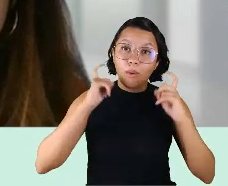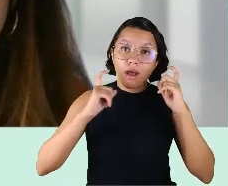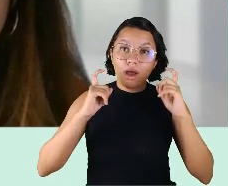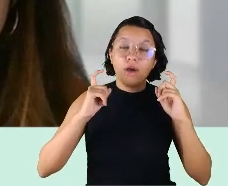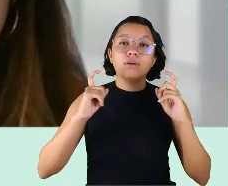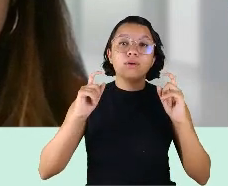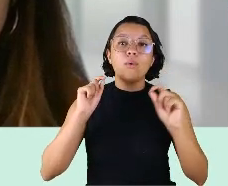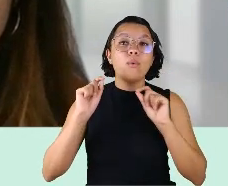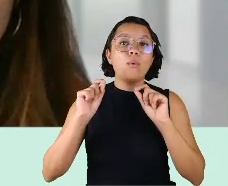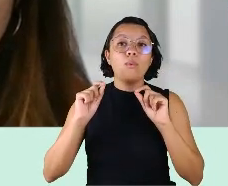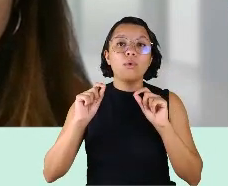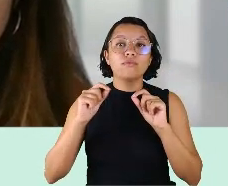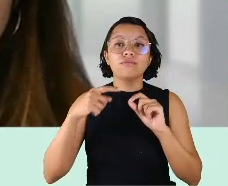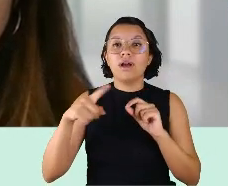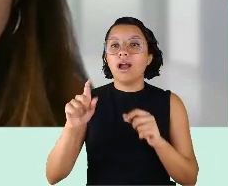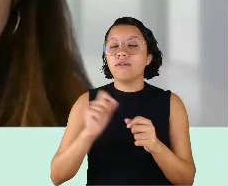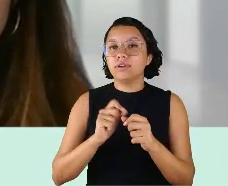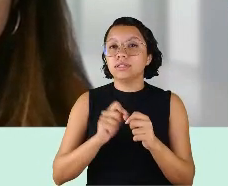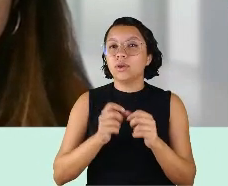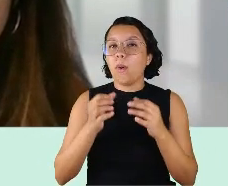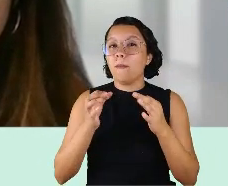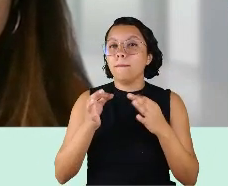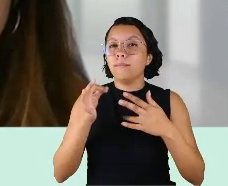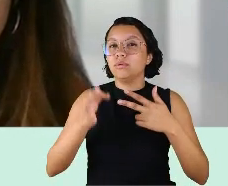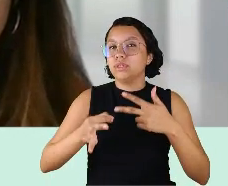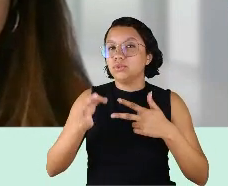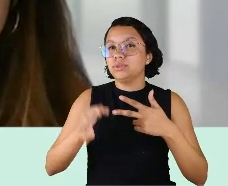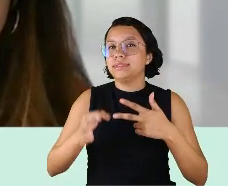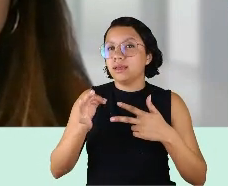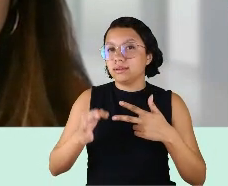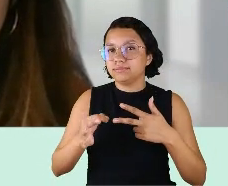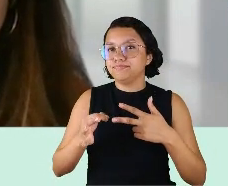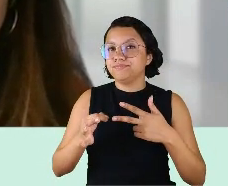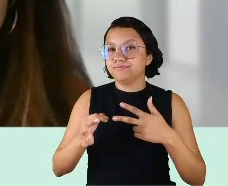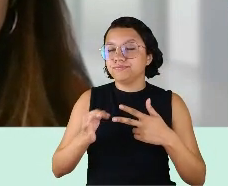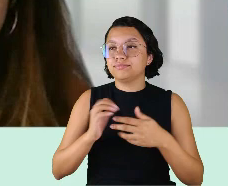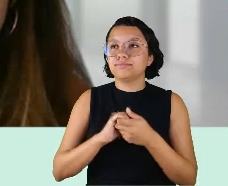que isso vai fazer com o Poder Judiciário.